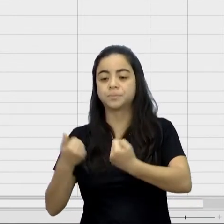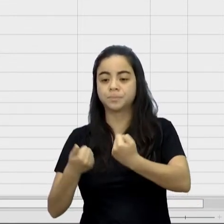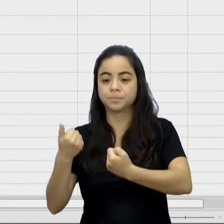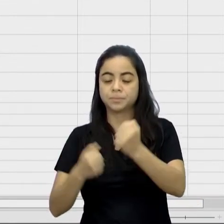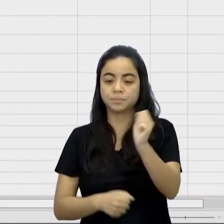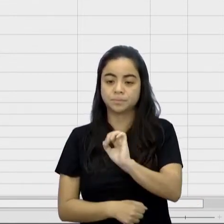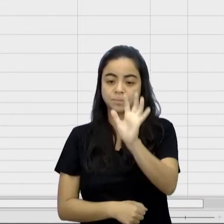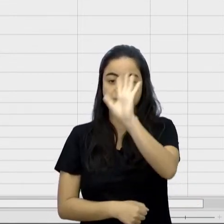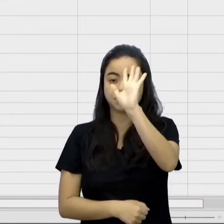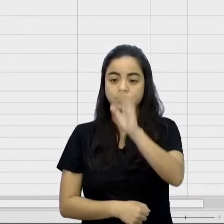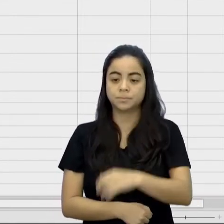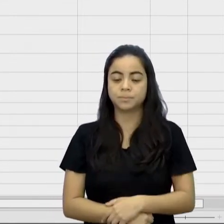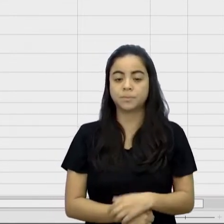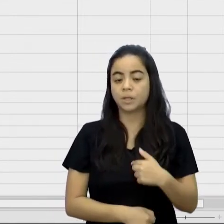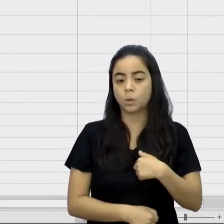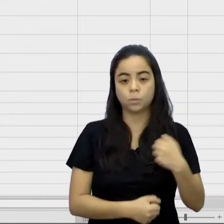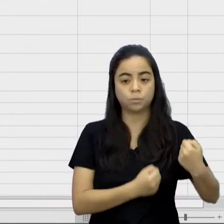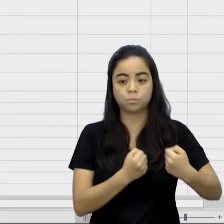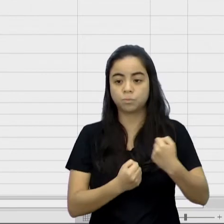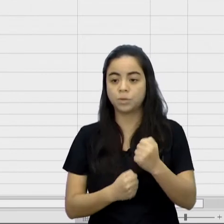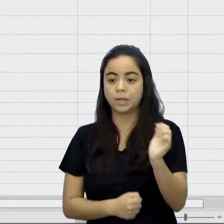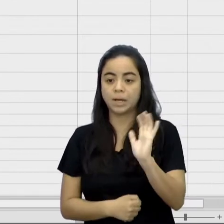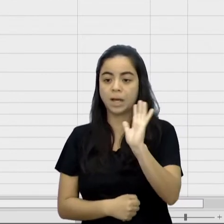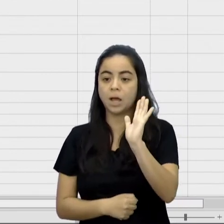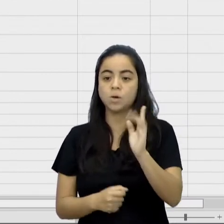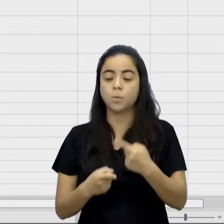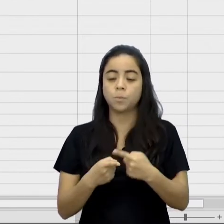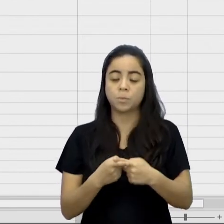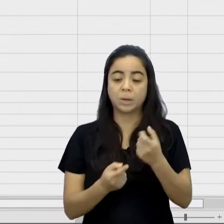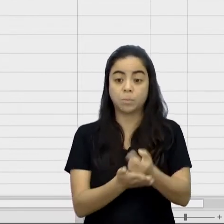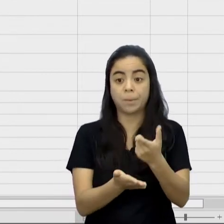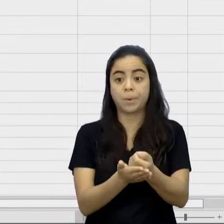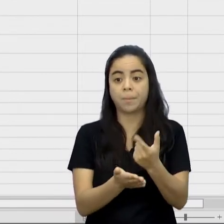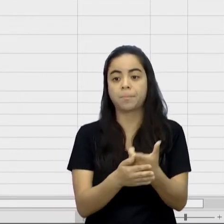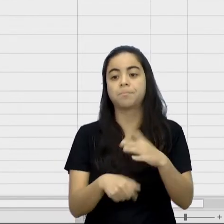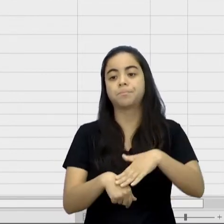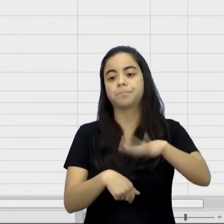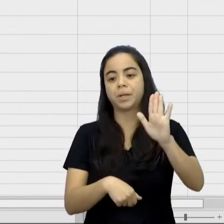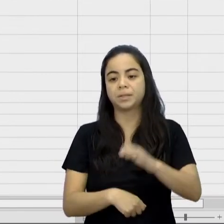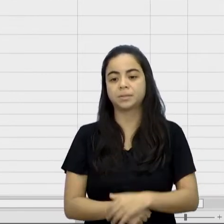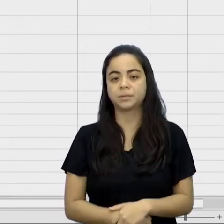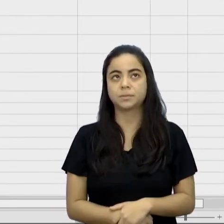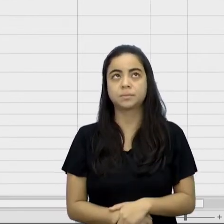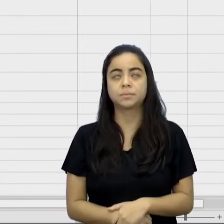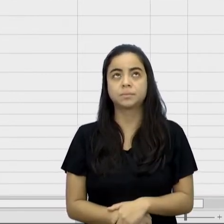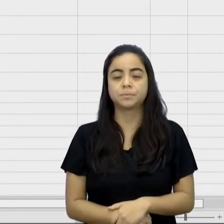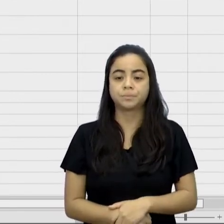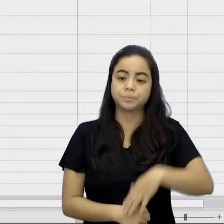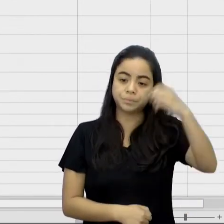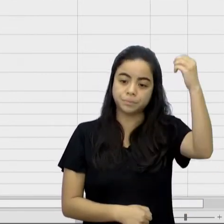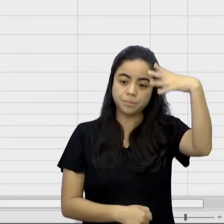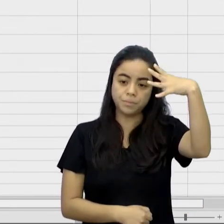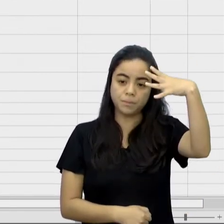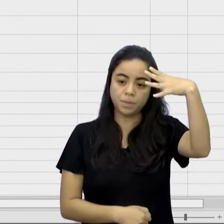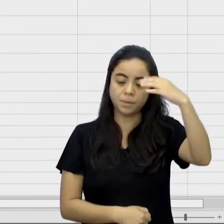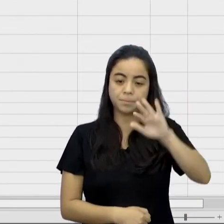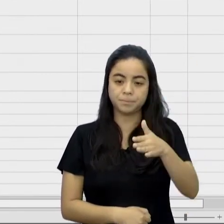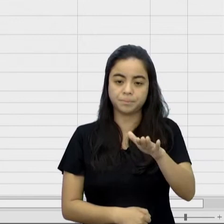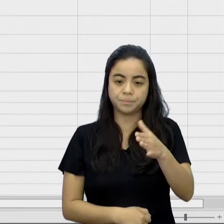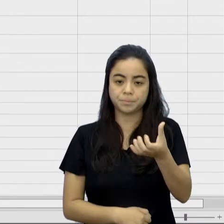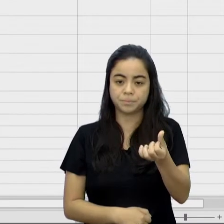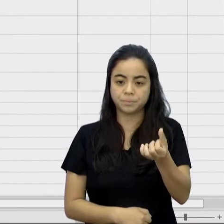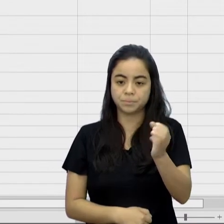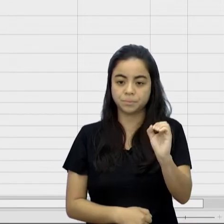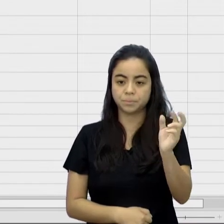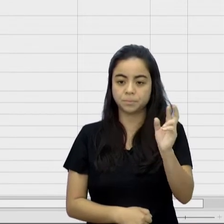enfim. Eu não venho de carro porque eu acho que vou gastar muito mais. Então eu venho de condução. R$200. Luz, mais ou menos R$60.